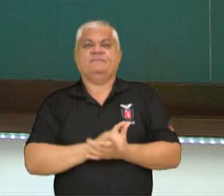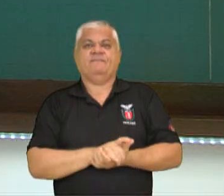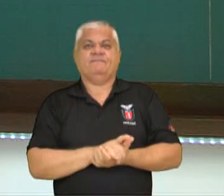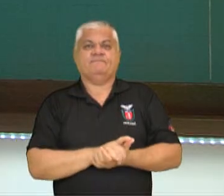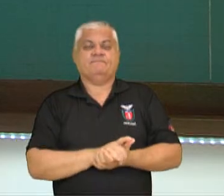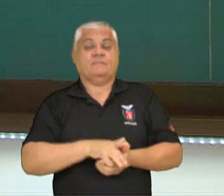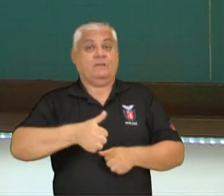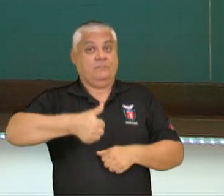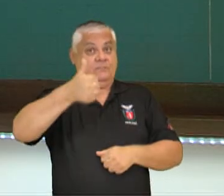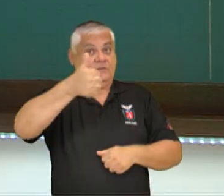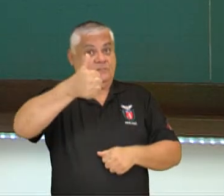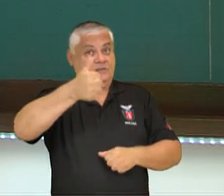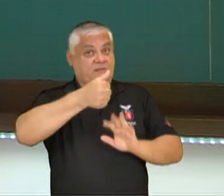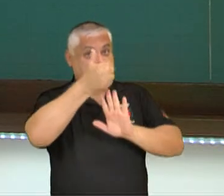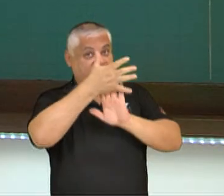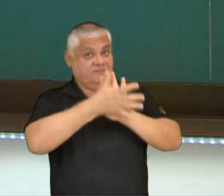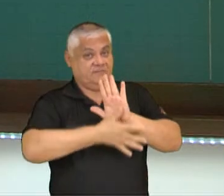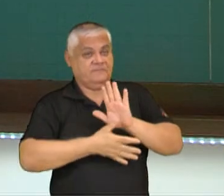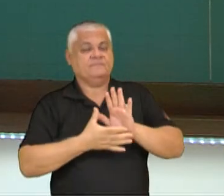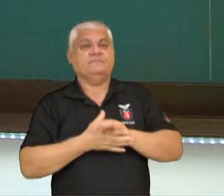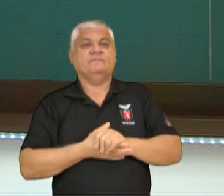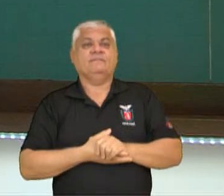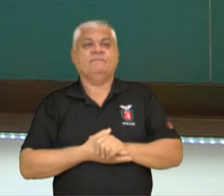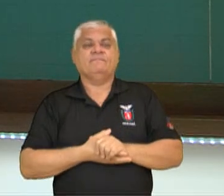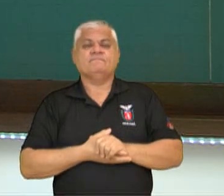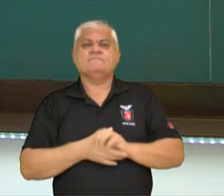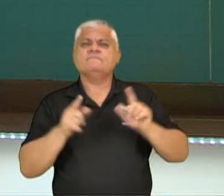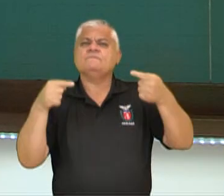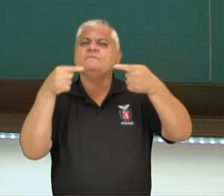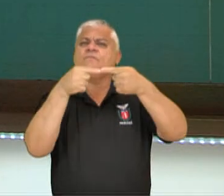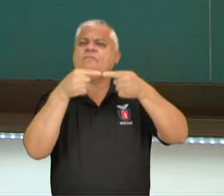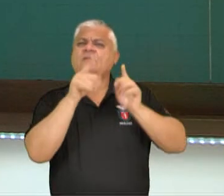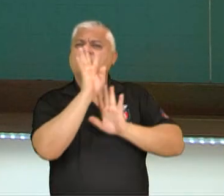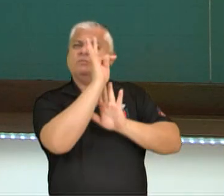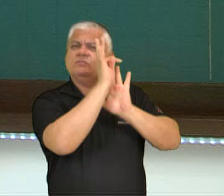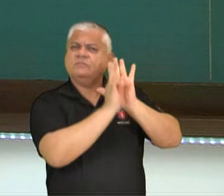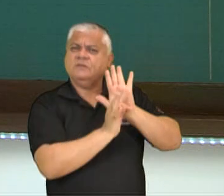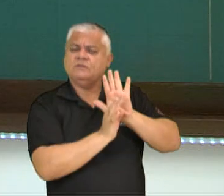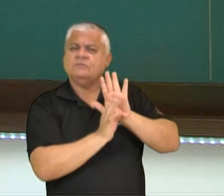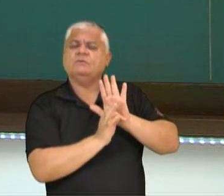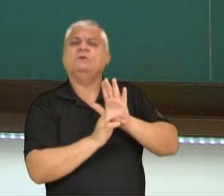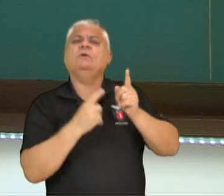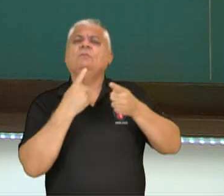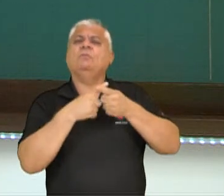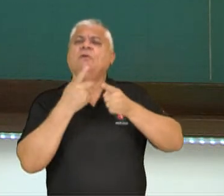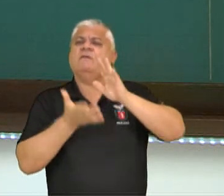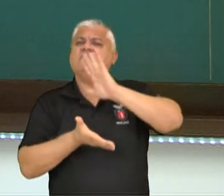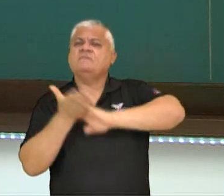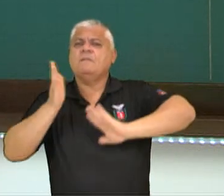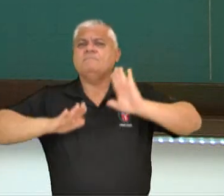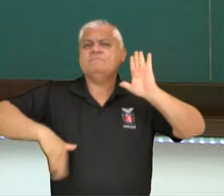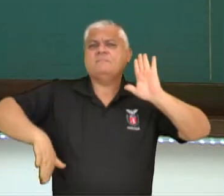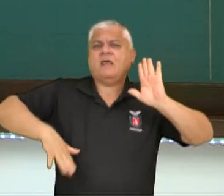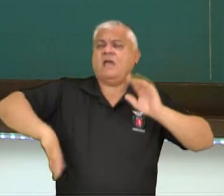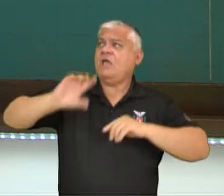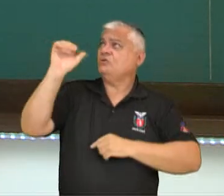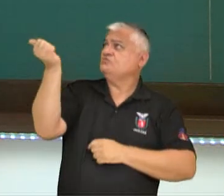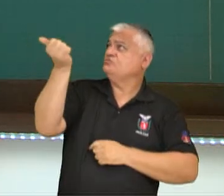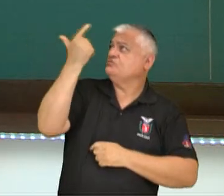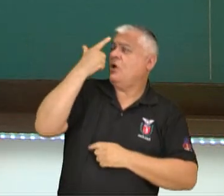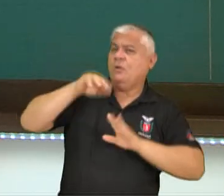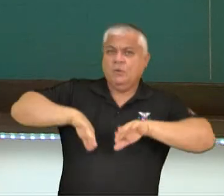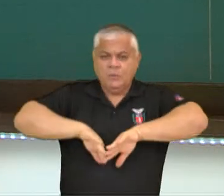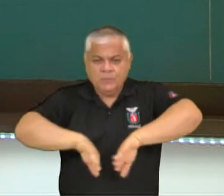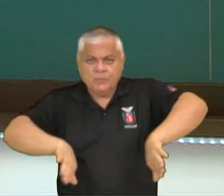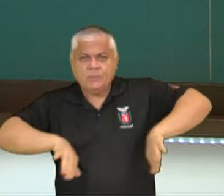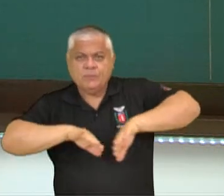Primeira atividade para aquecer a nossa discussão. De acordo com o texto, por que ir à praia, pegar sol e dar um